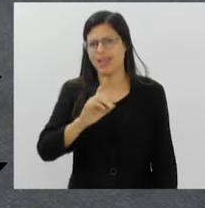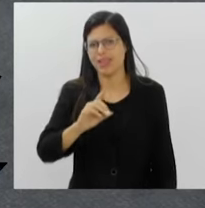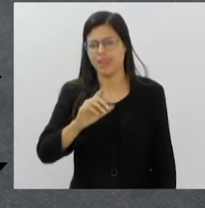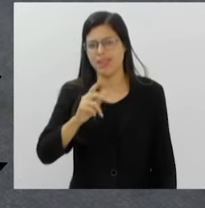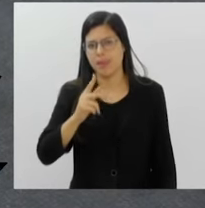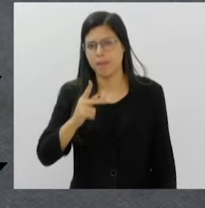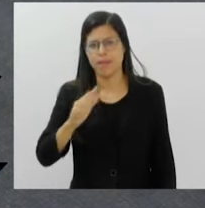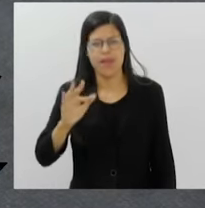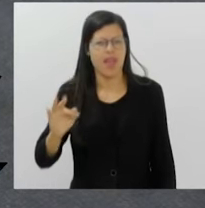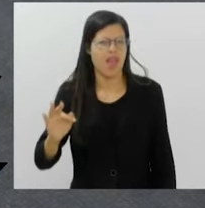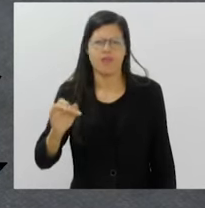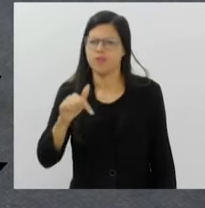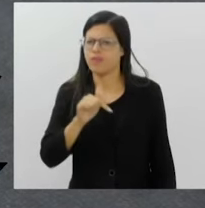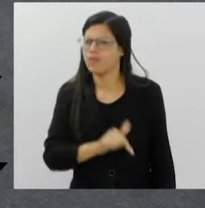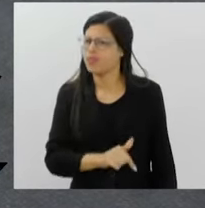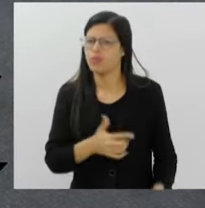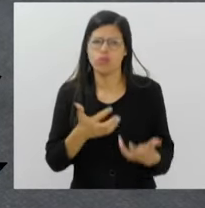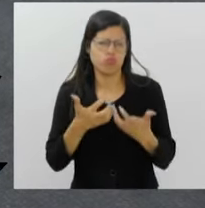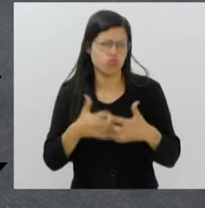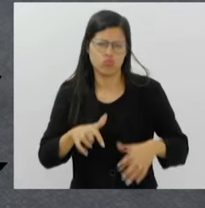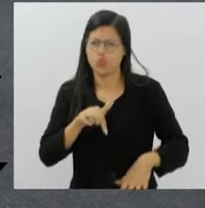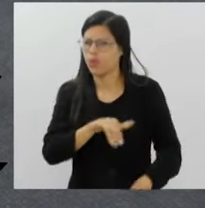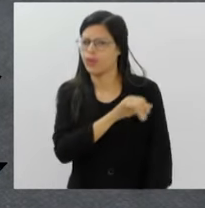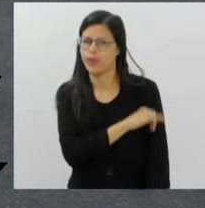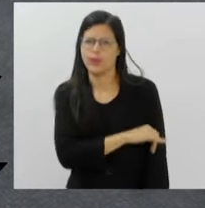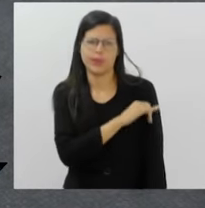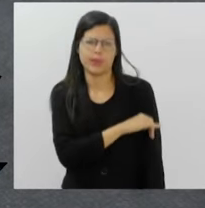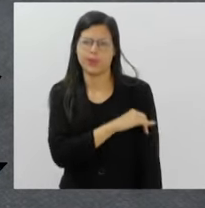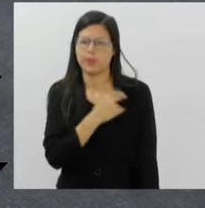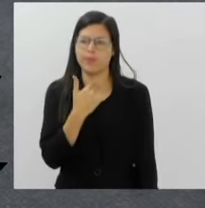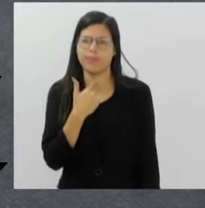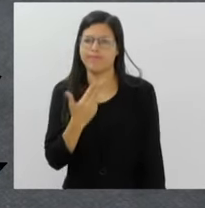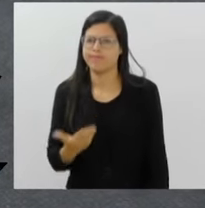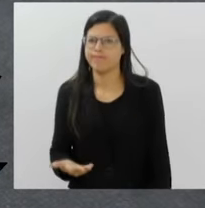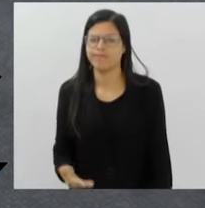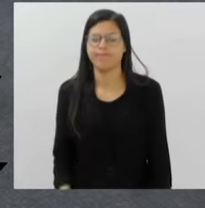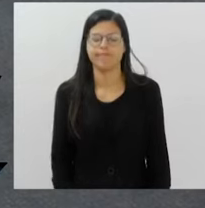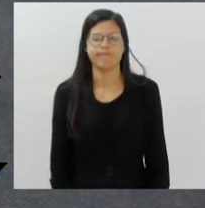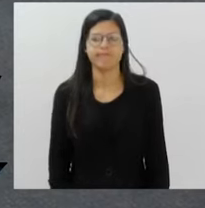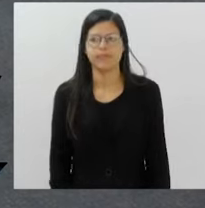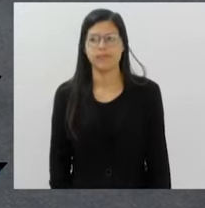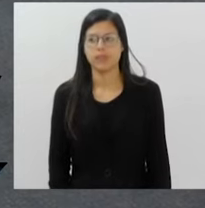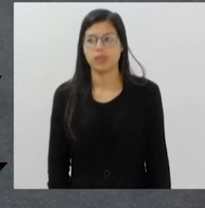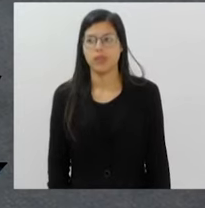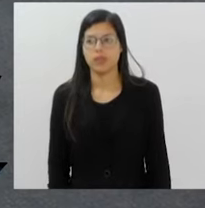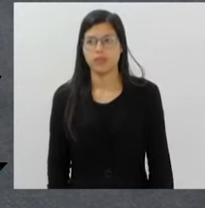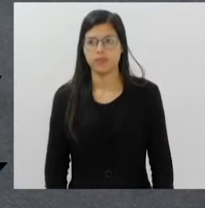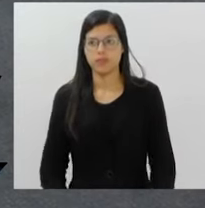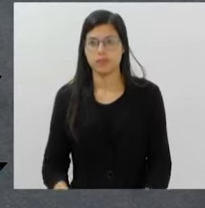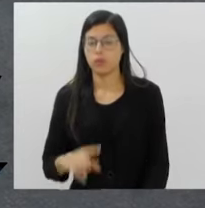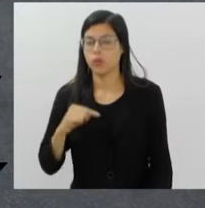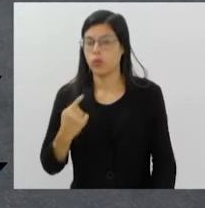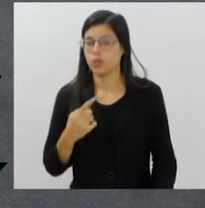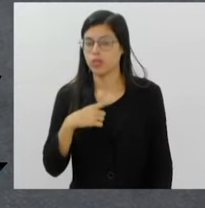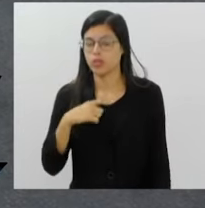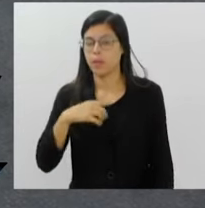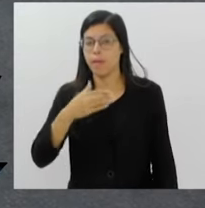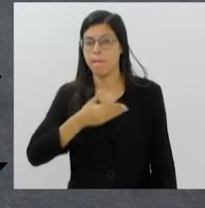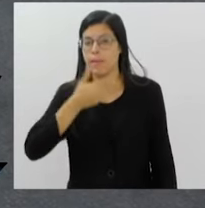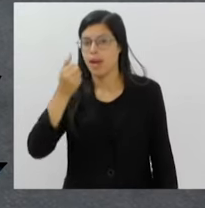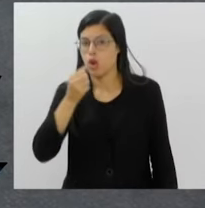Essa DPF não cabe aqui no Rio de Janeiro. E quero fazer uma observação. Temos a melhor polícia do